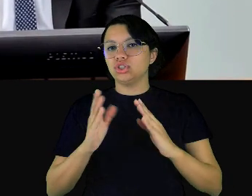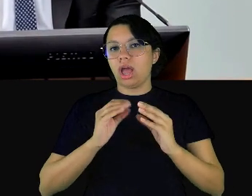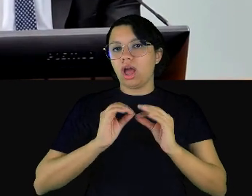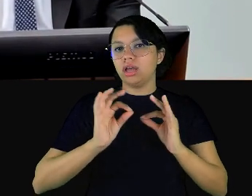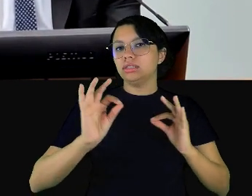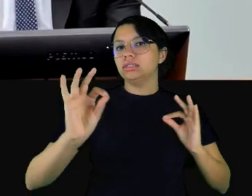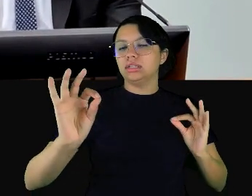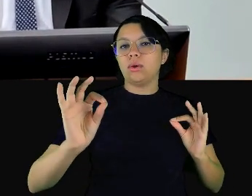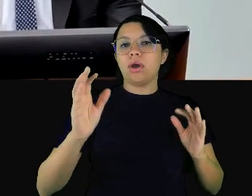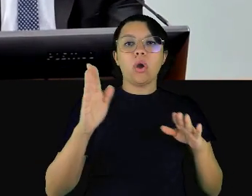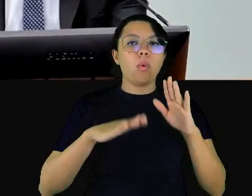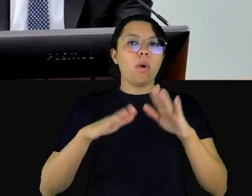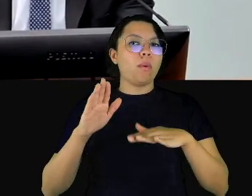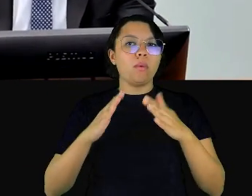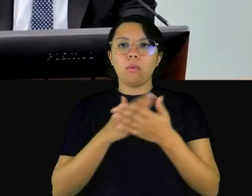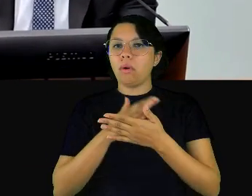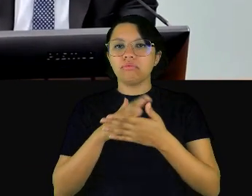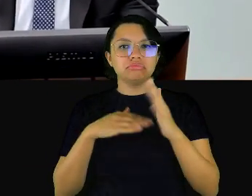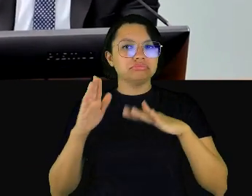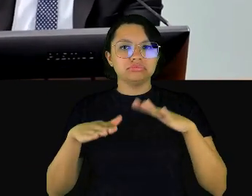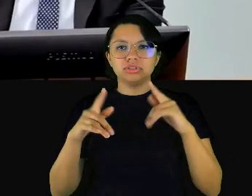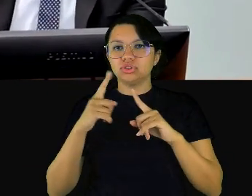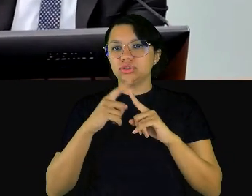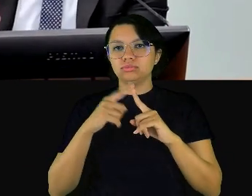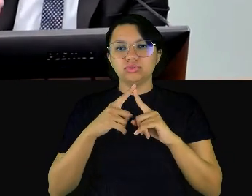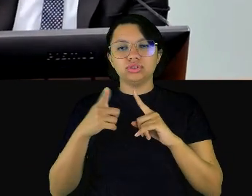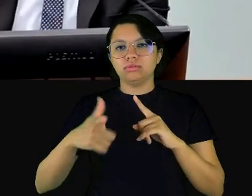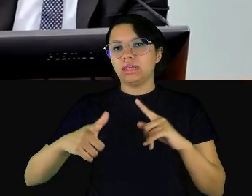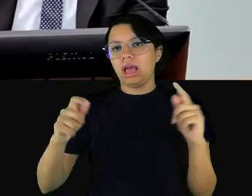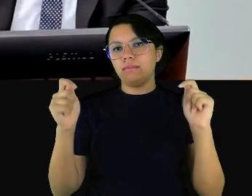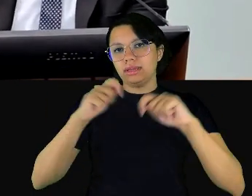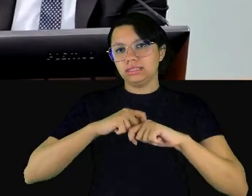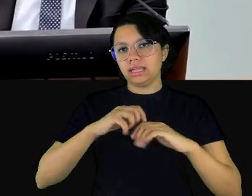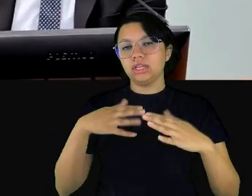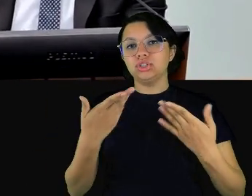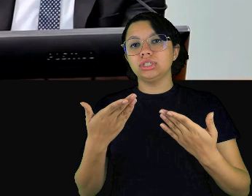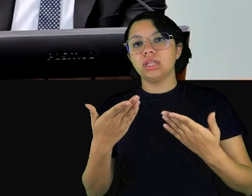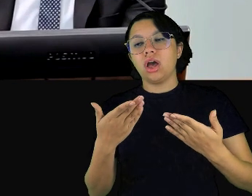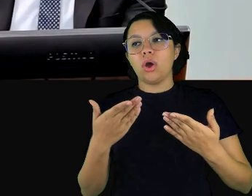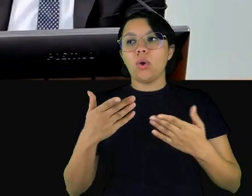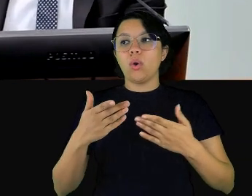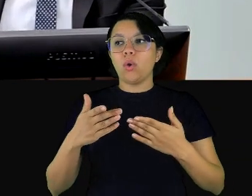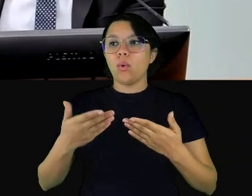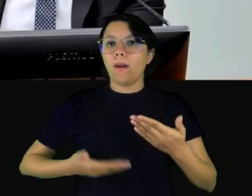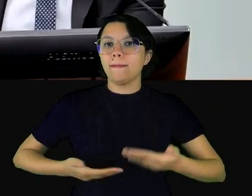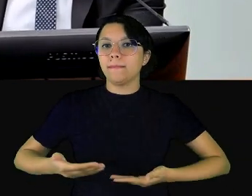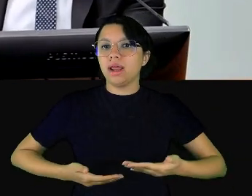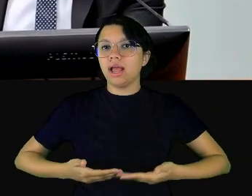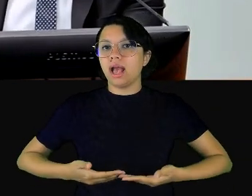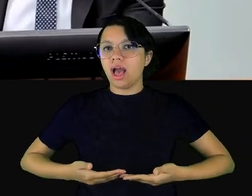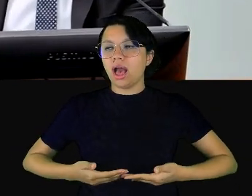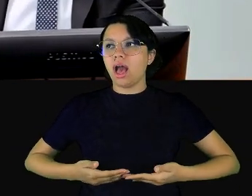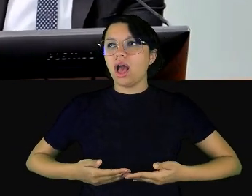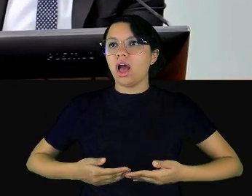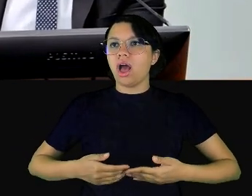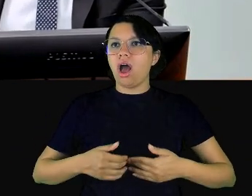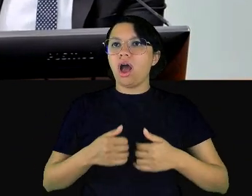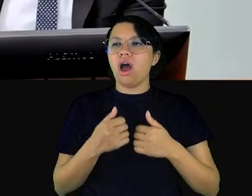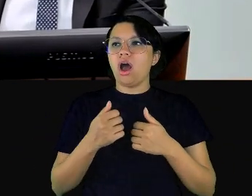de incapacidade. Significa que o empregado ficava doente, então ele parava de